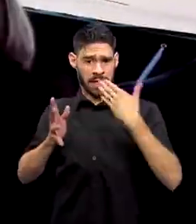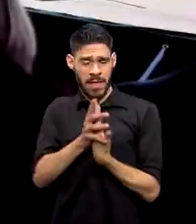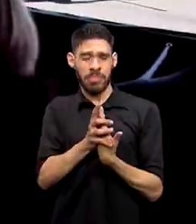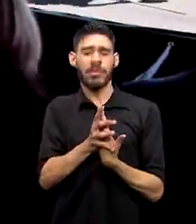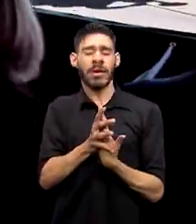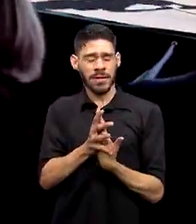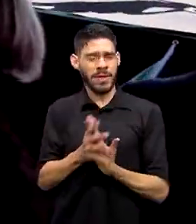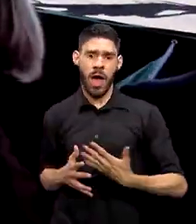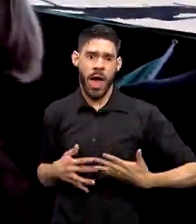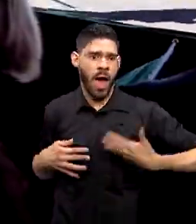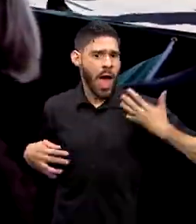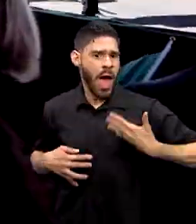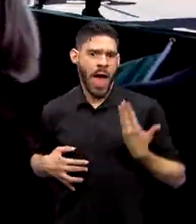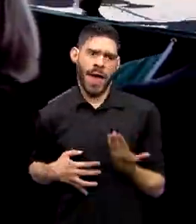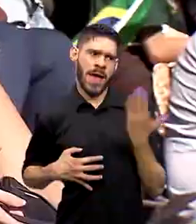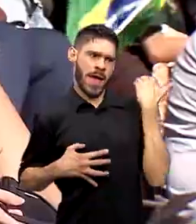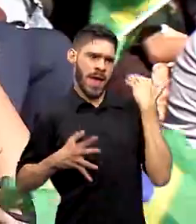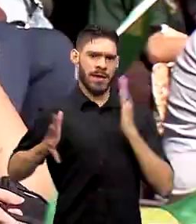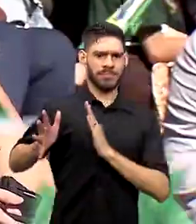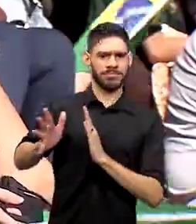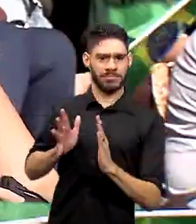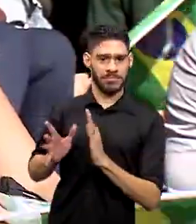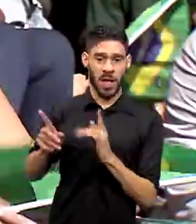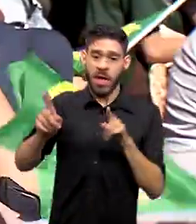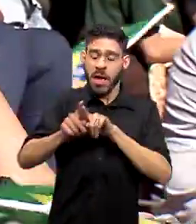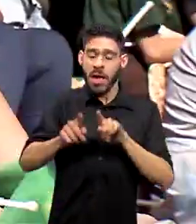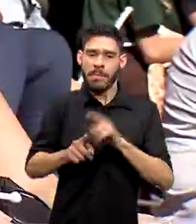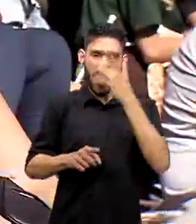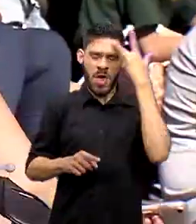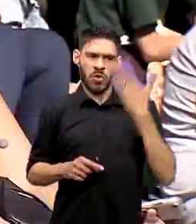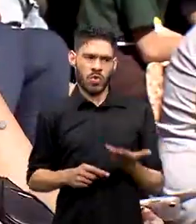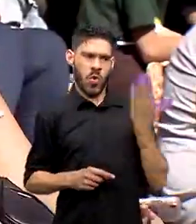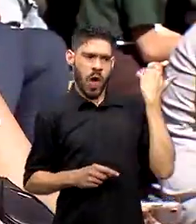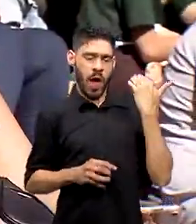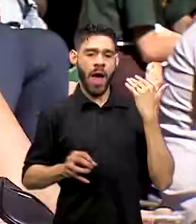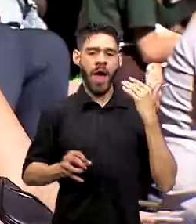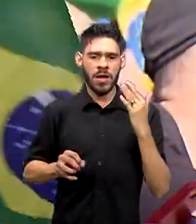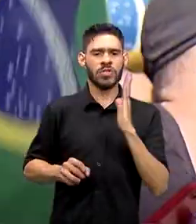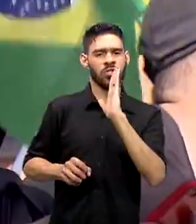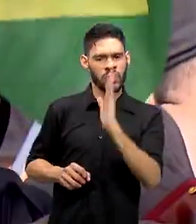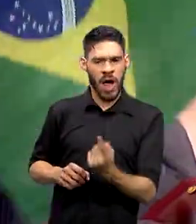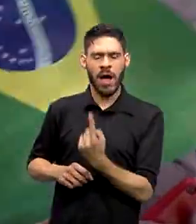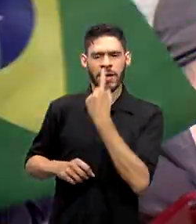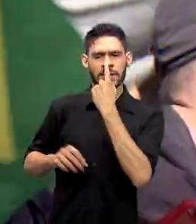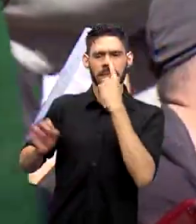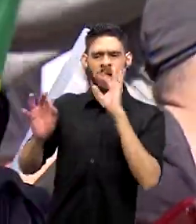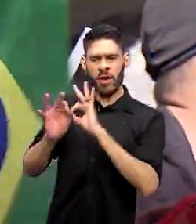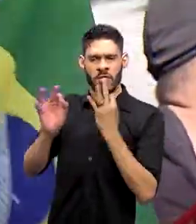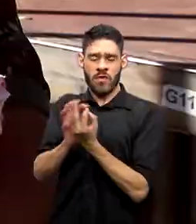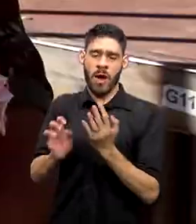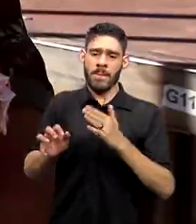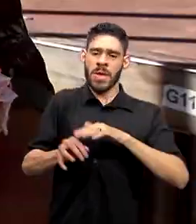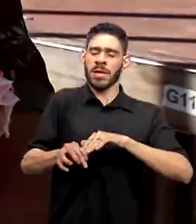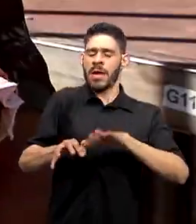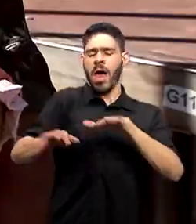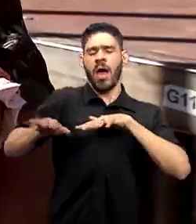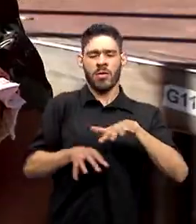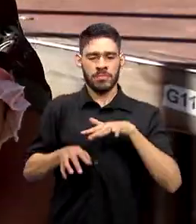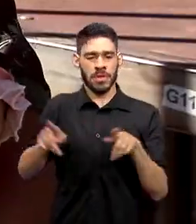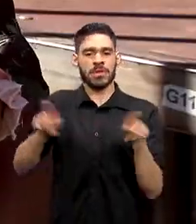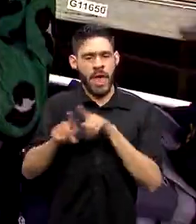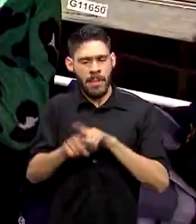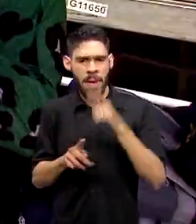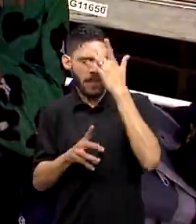era uma alegria imensa naquele período, né? E além dos veteranos já familiarizados com toda a movimentação, tem também